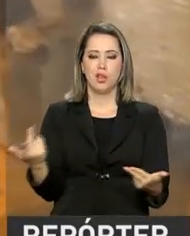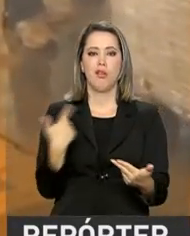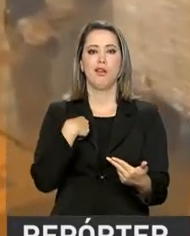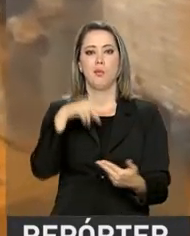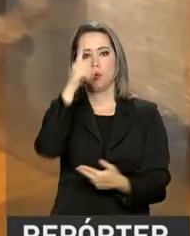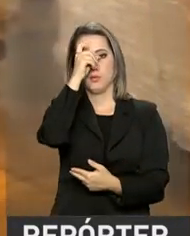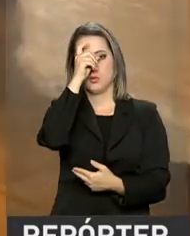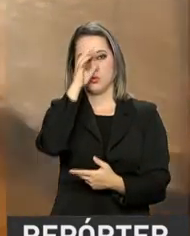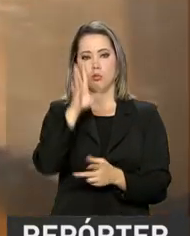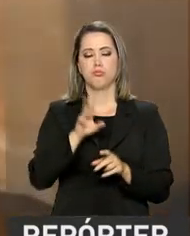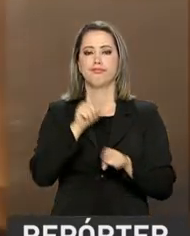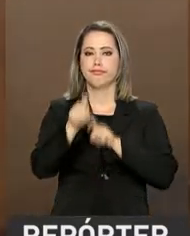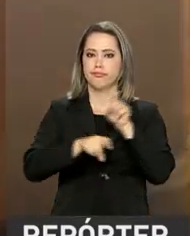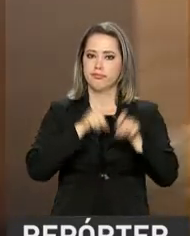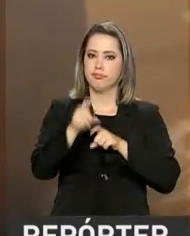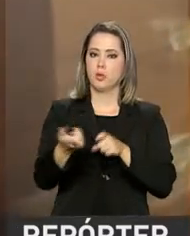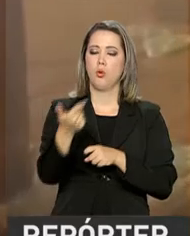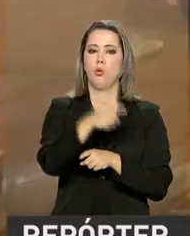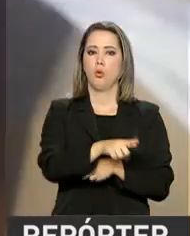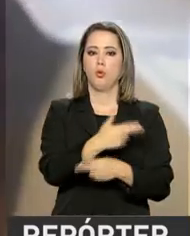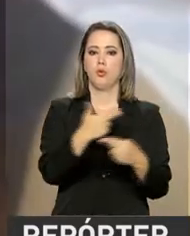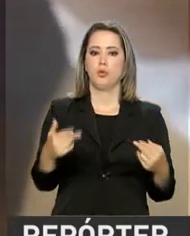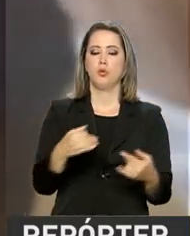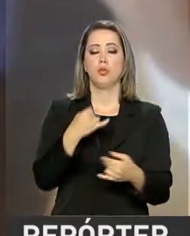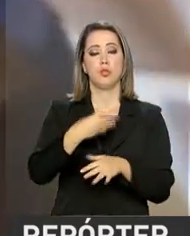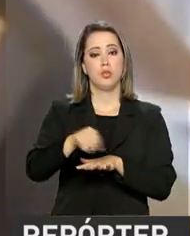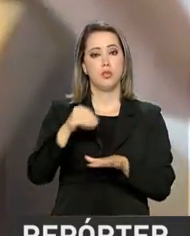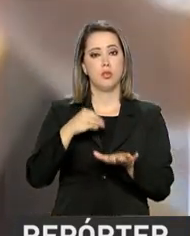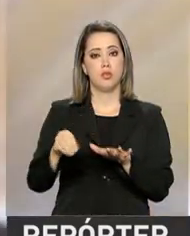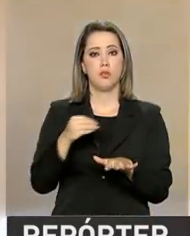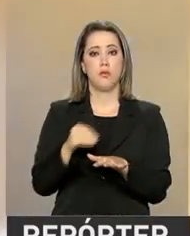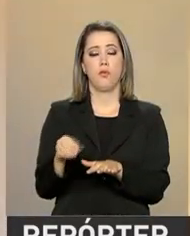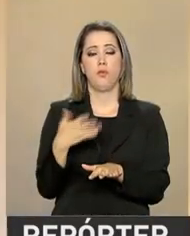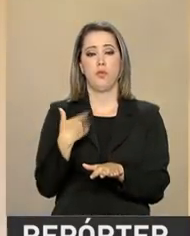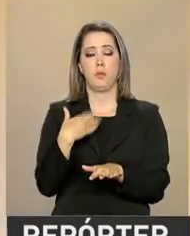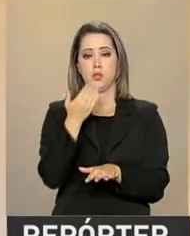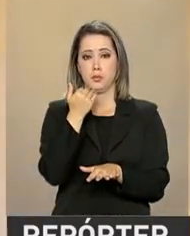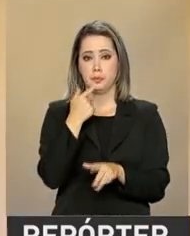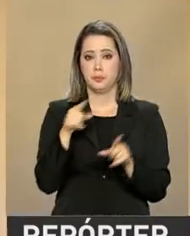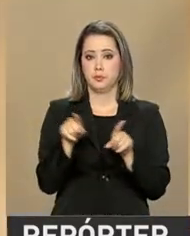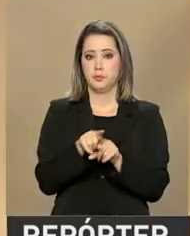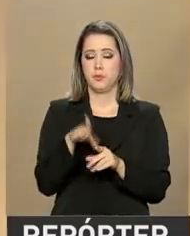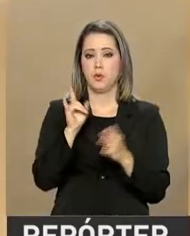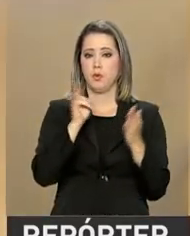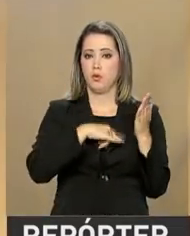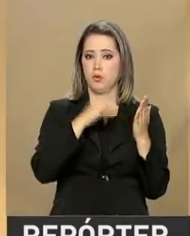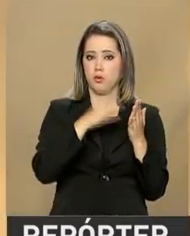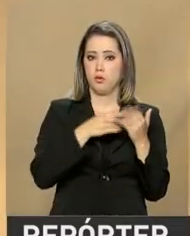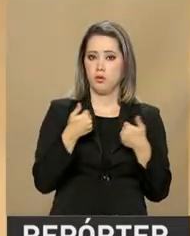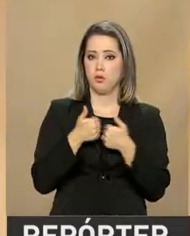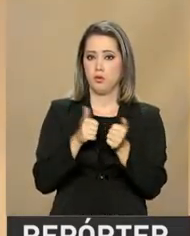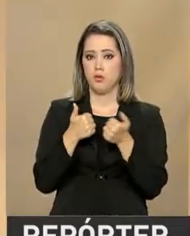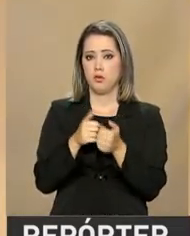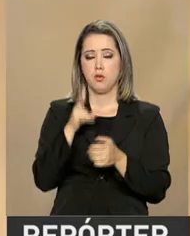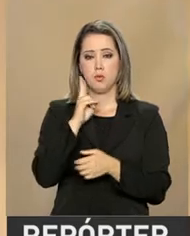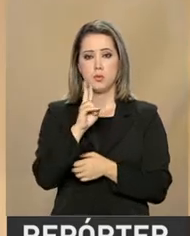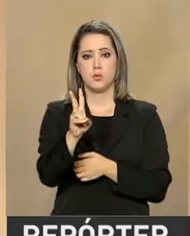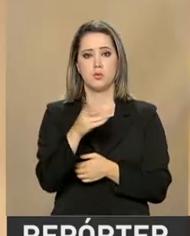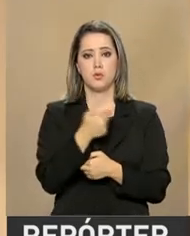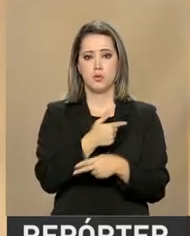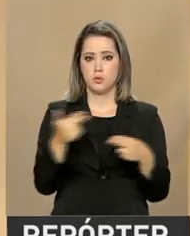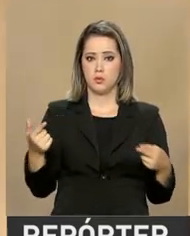hospitalares, computadores e outros equipamentos de informática e suplementos alimentares. O documento de trânsito